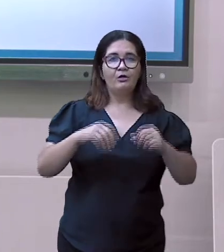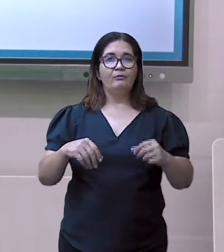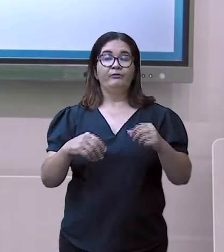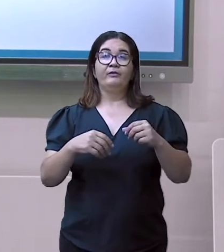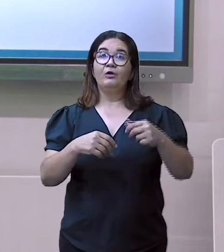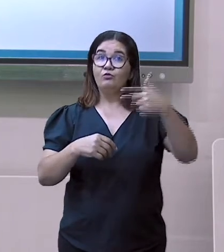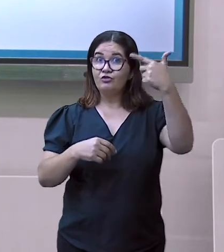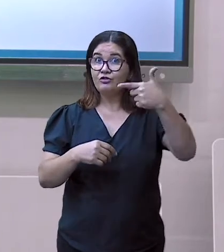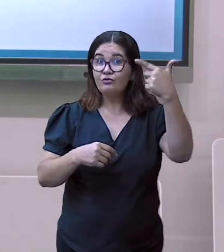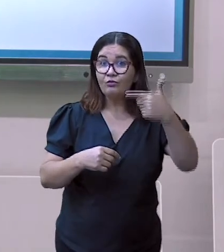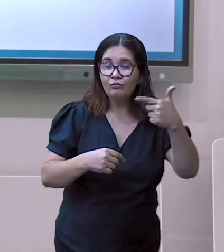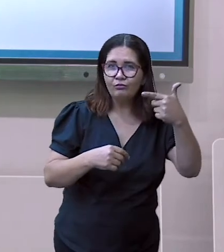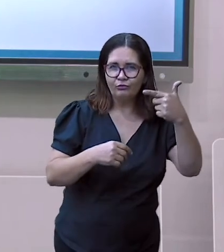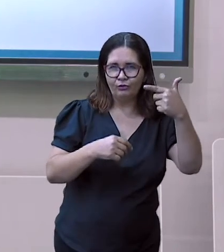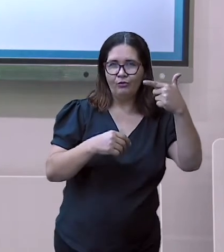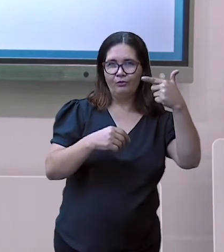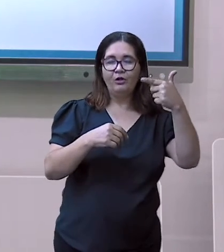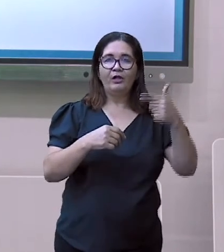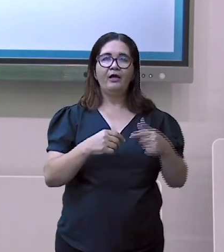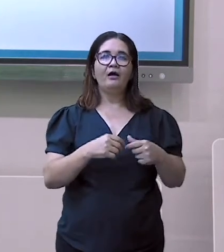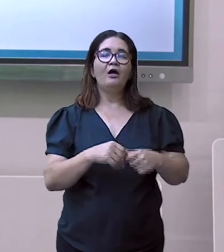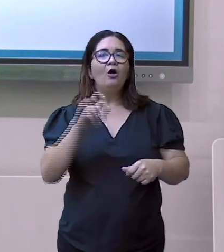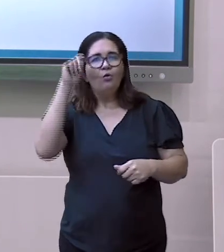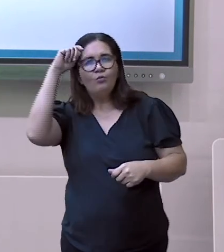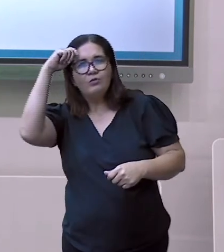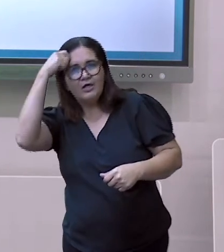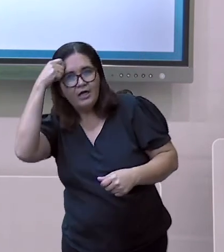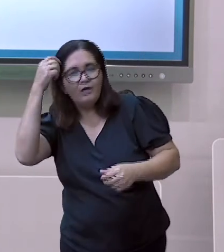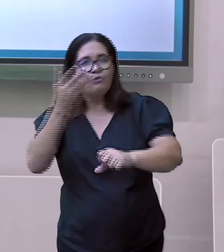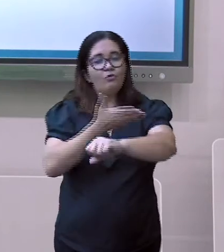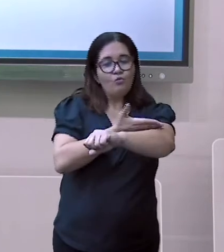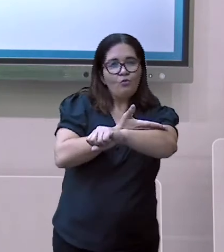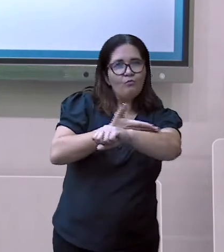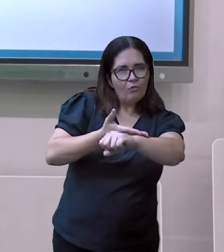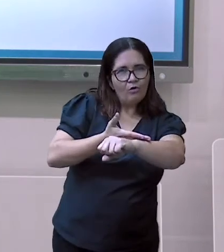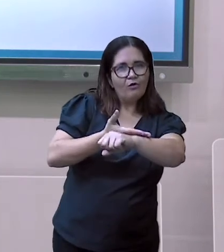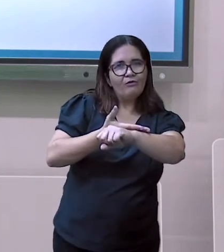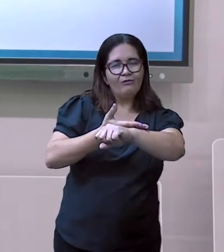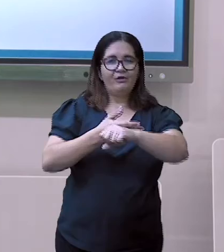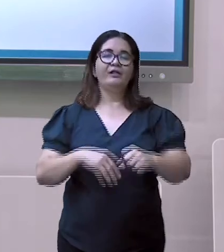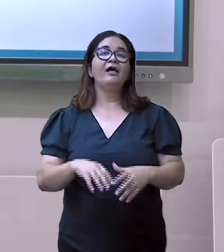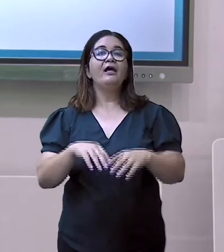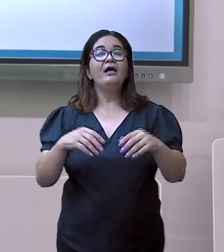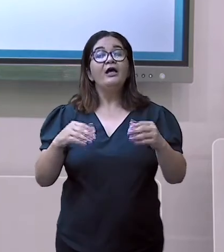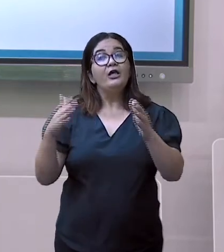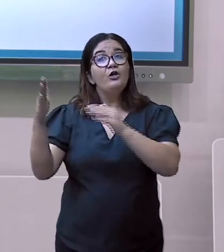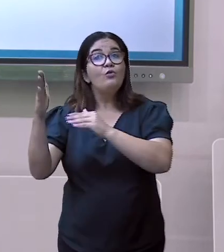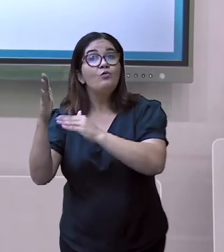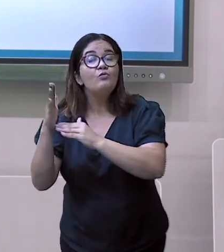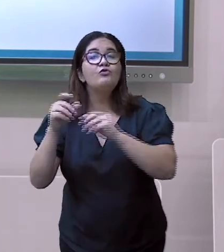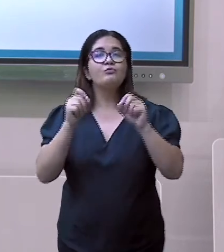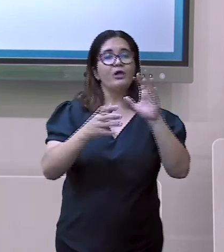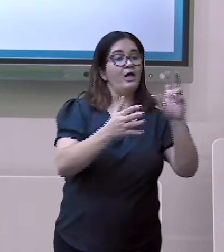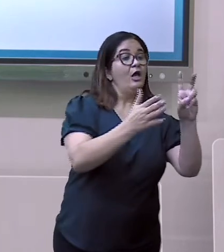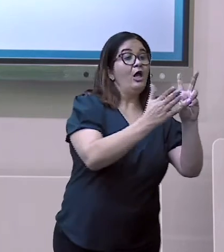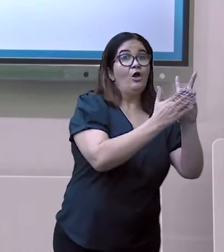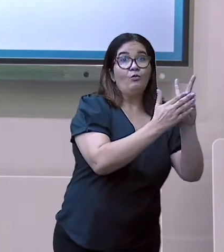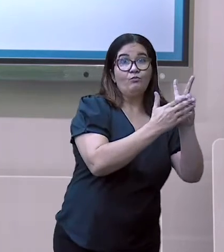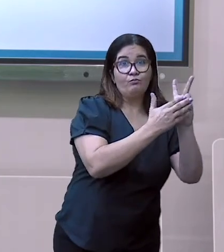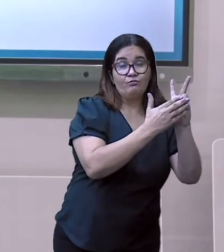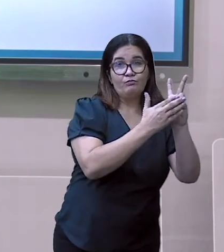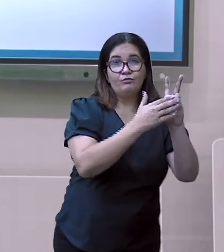é a mistura do negro e do branco. E o cafuso, que é a mistura do índio e do